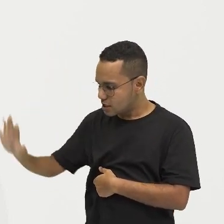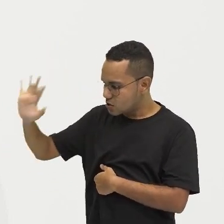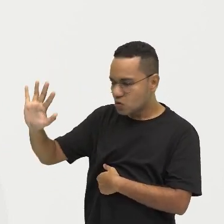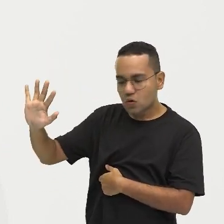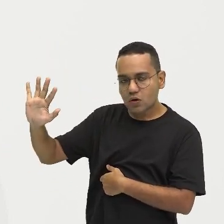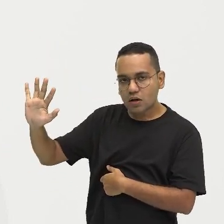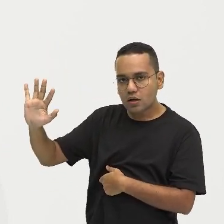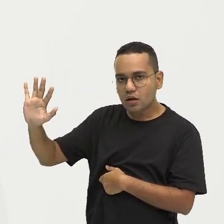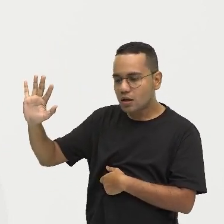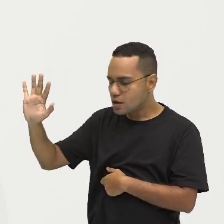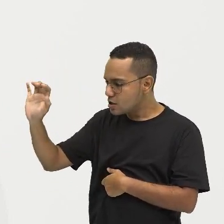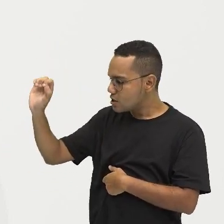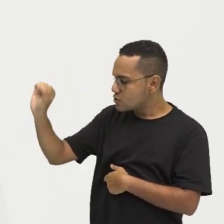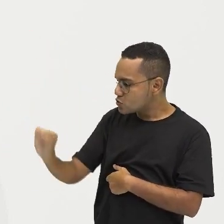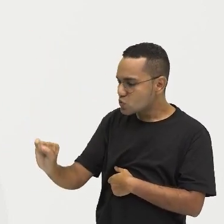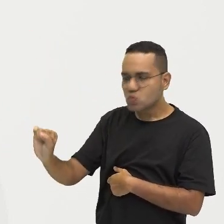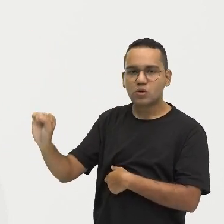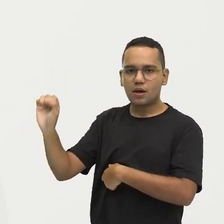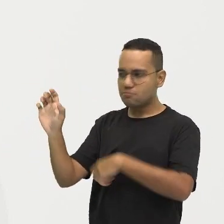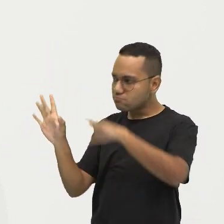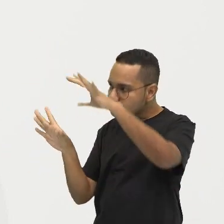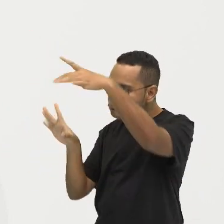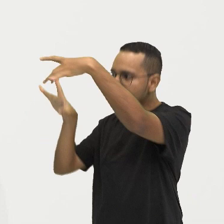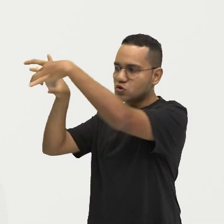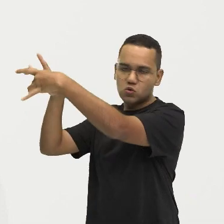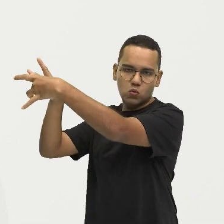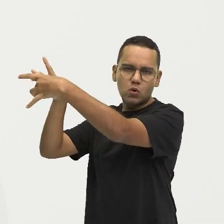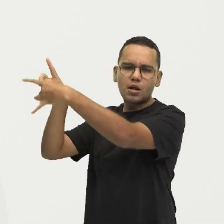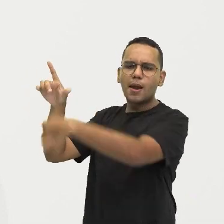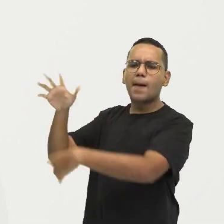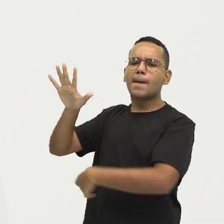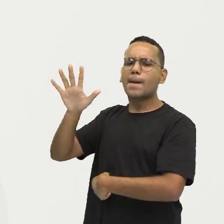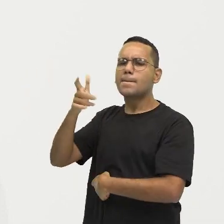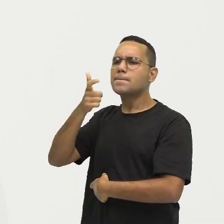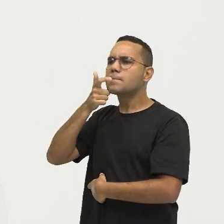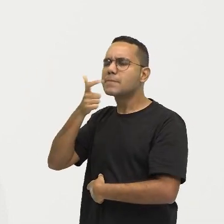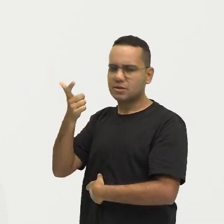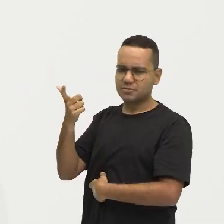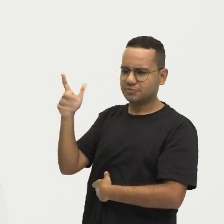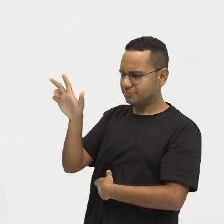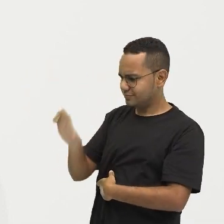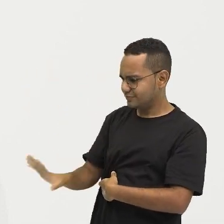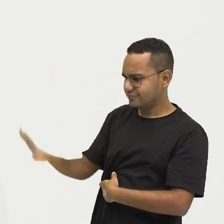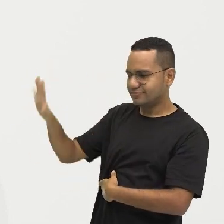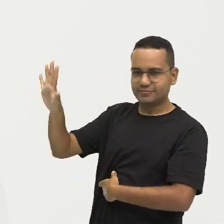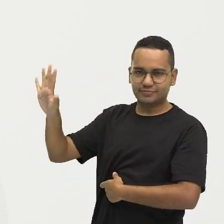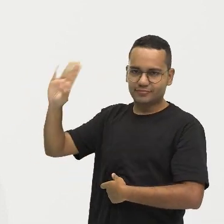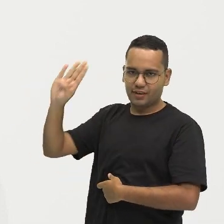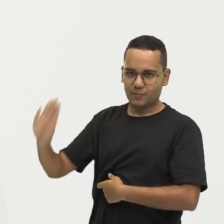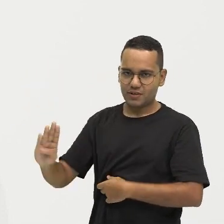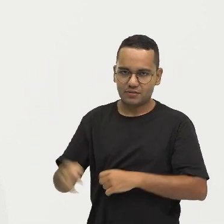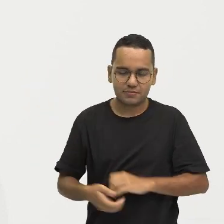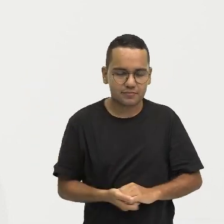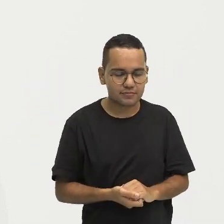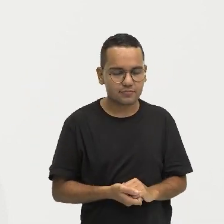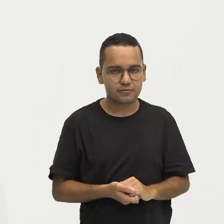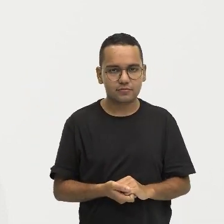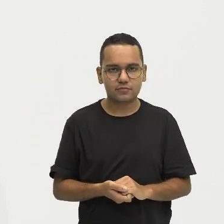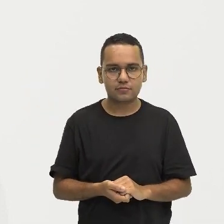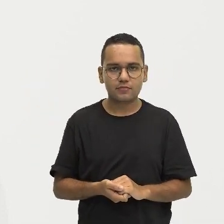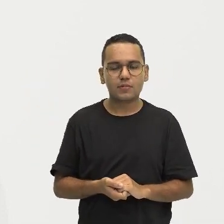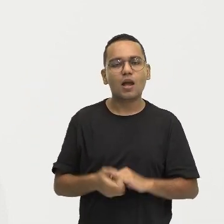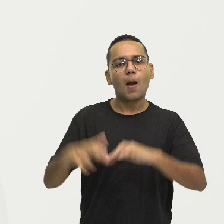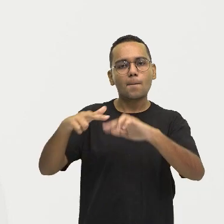até a região Sudeste também, tá? Também um pouco aqui na região Sul do nosso país, tá? Então, a gente tem aí uma